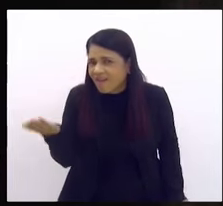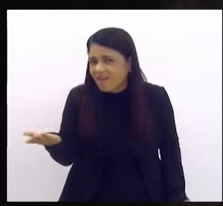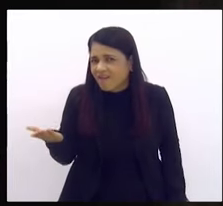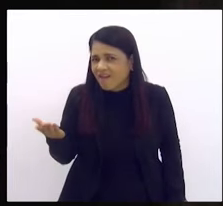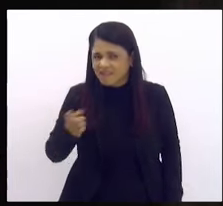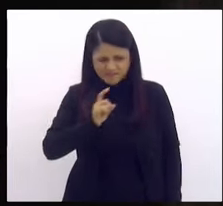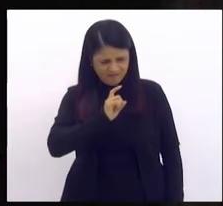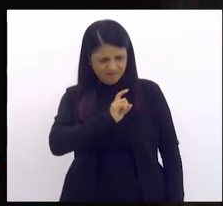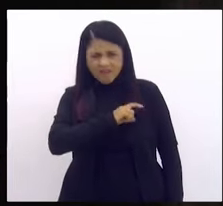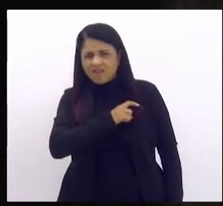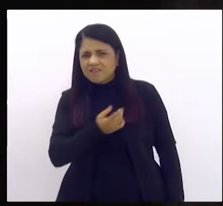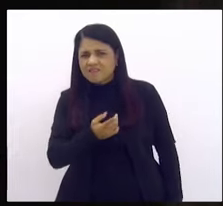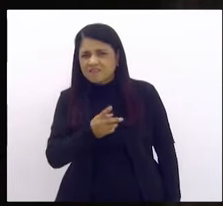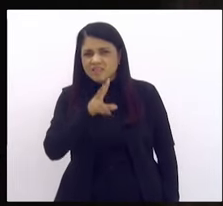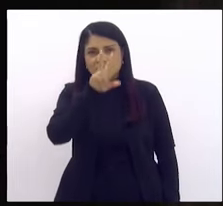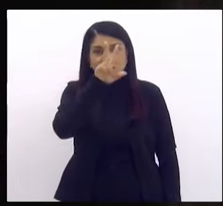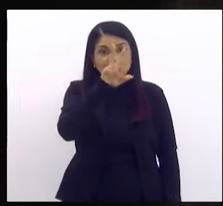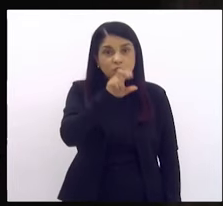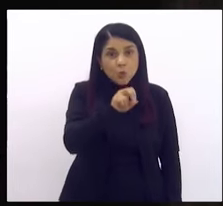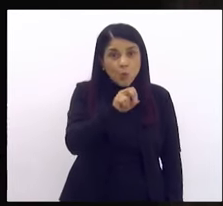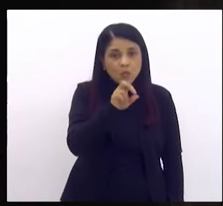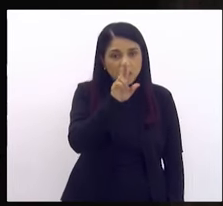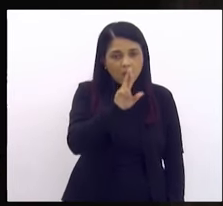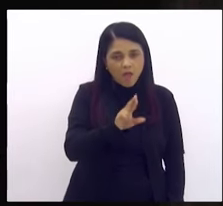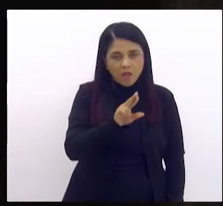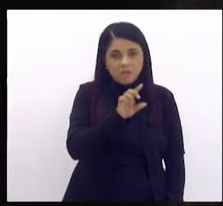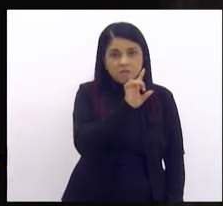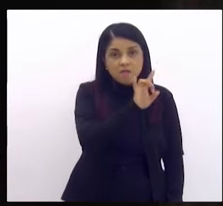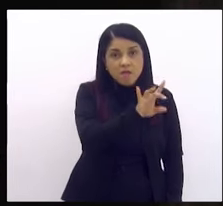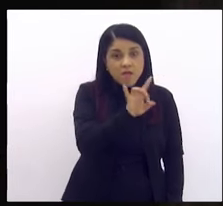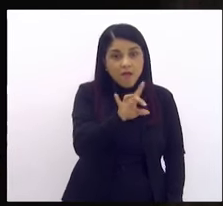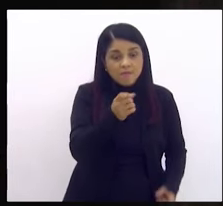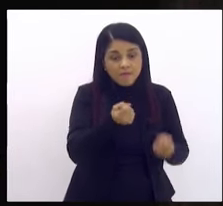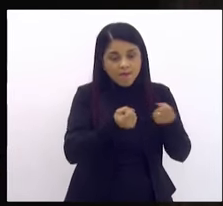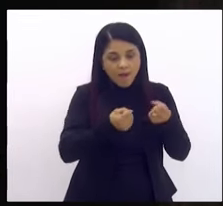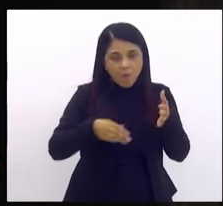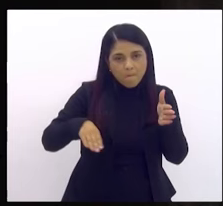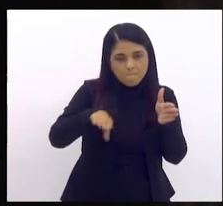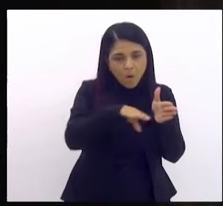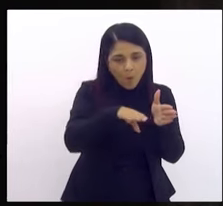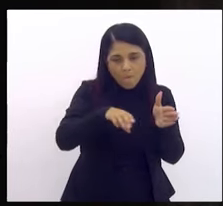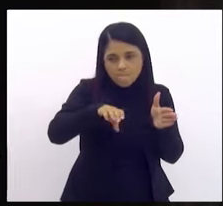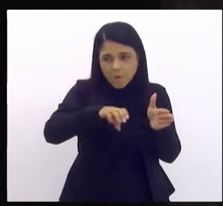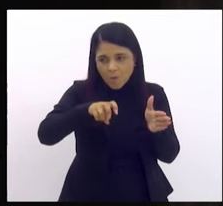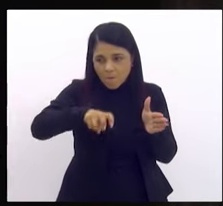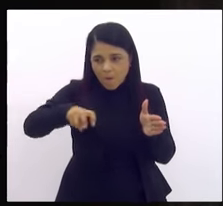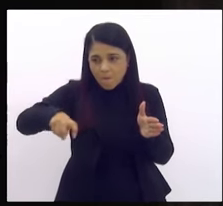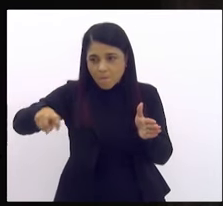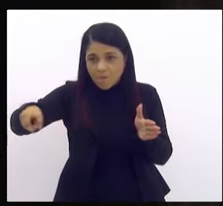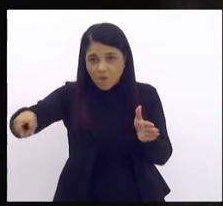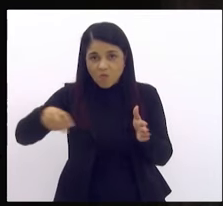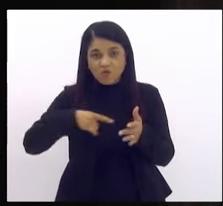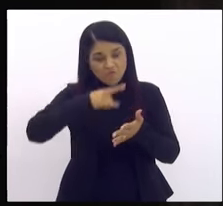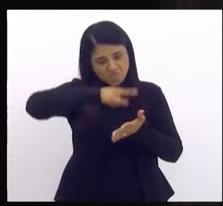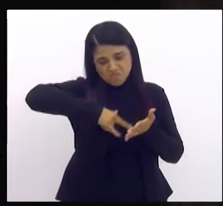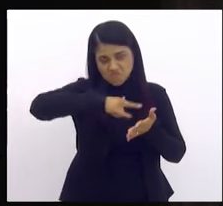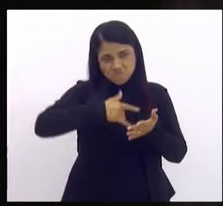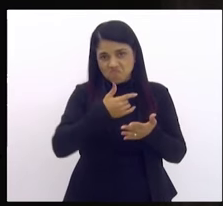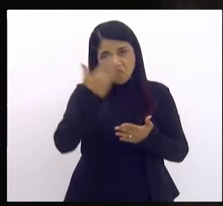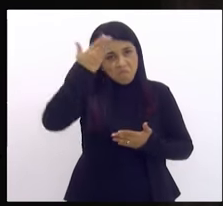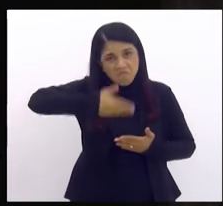acontecendo. R$ 50 por carro, não tem nota fiscal, não tem comprovante